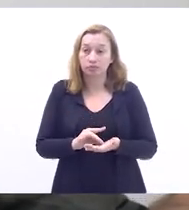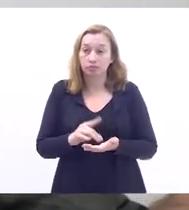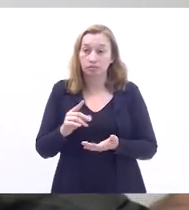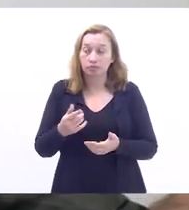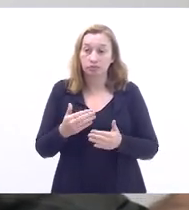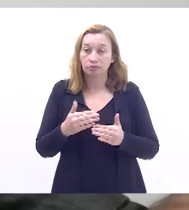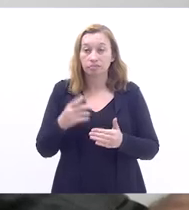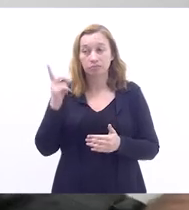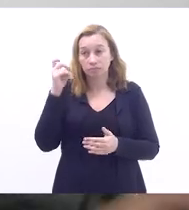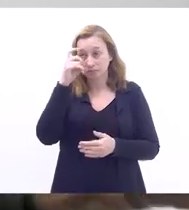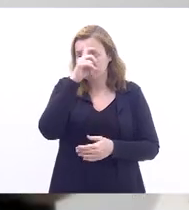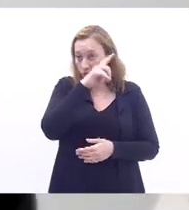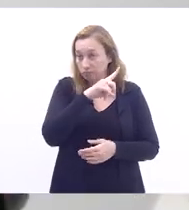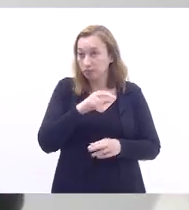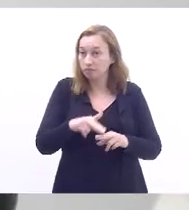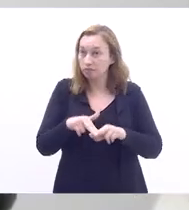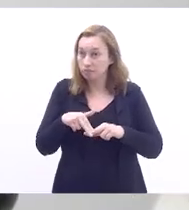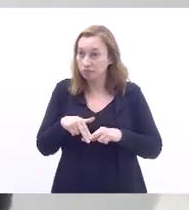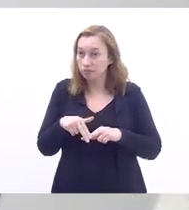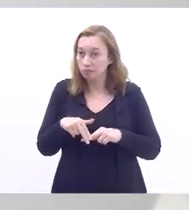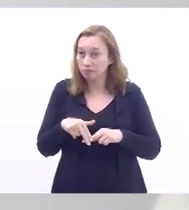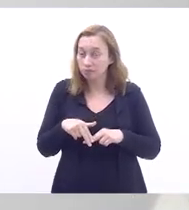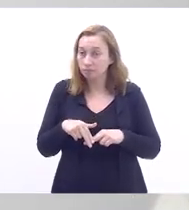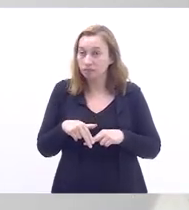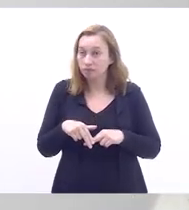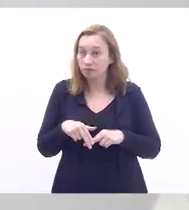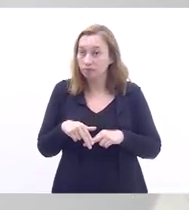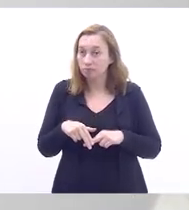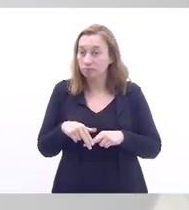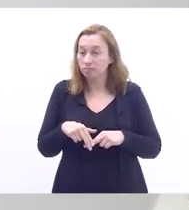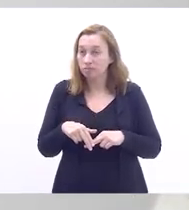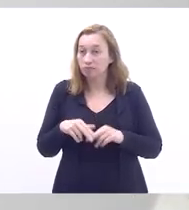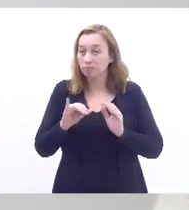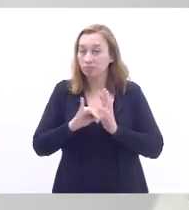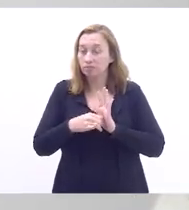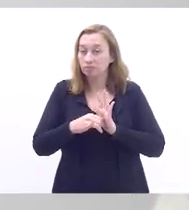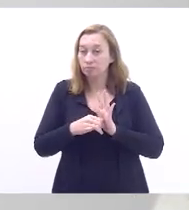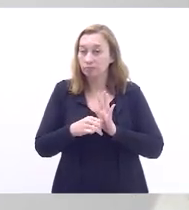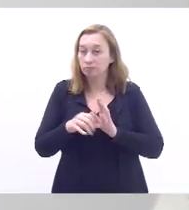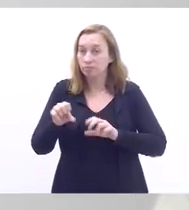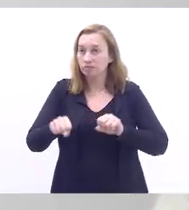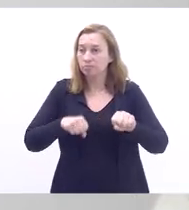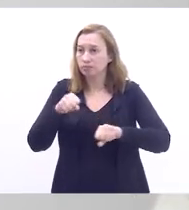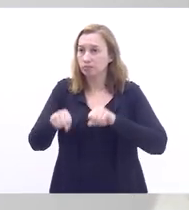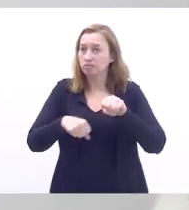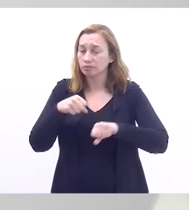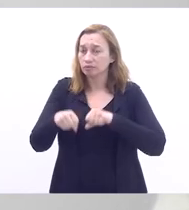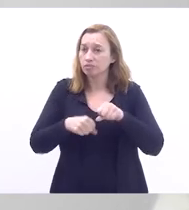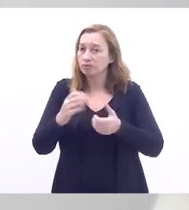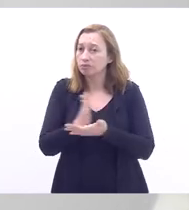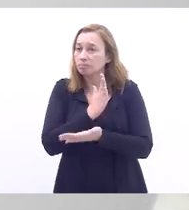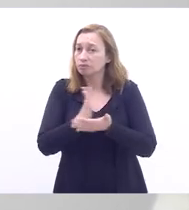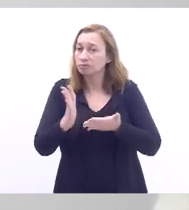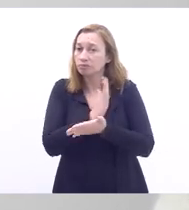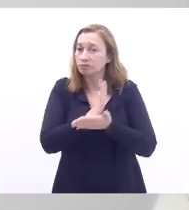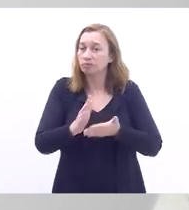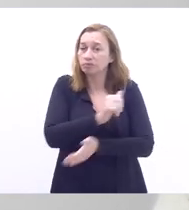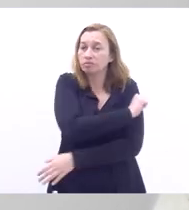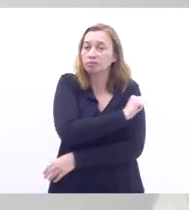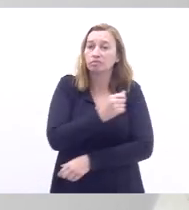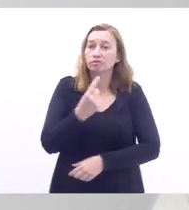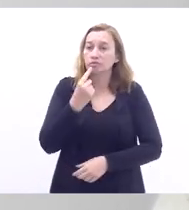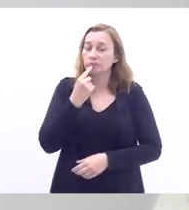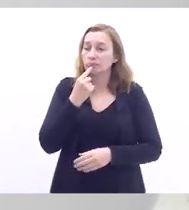muito atrás é por isso que eu amo colocar o edital de bicicletas Por que alguns dos nossos estudantes